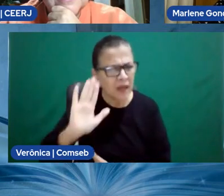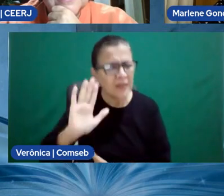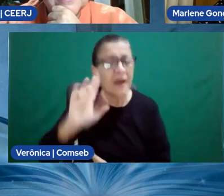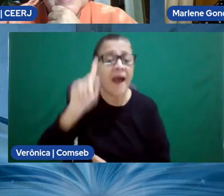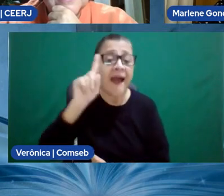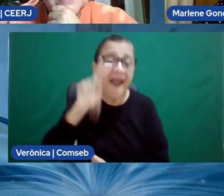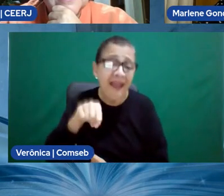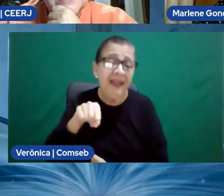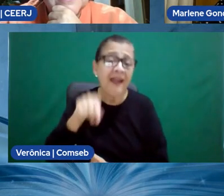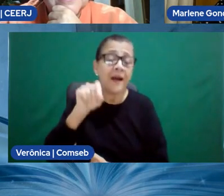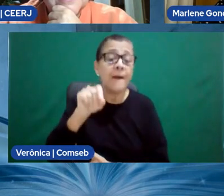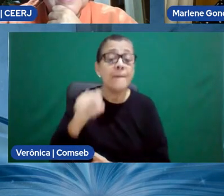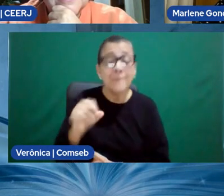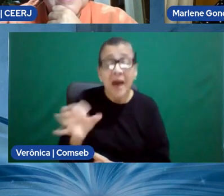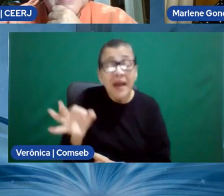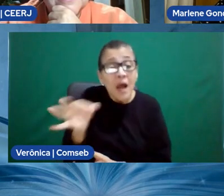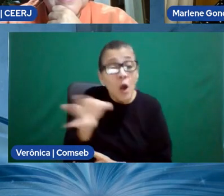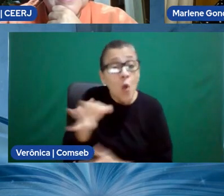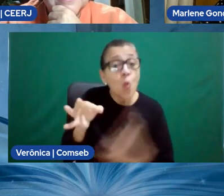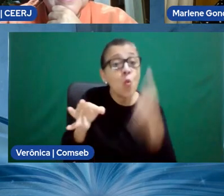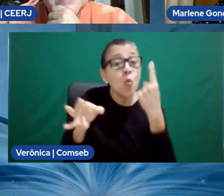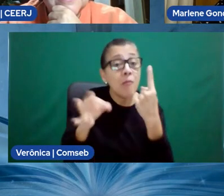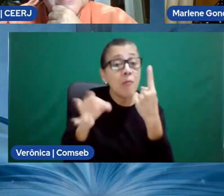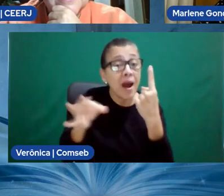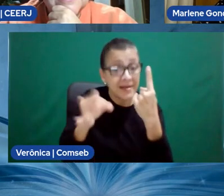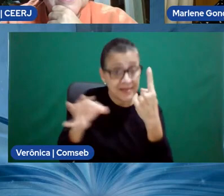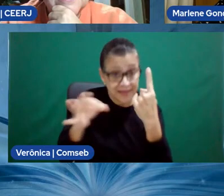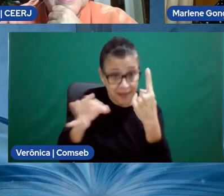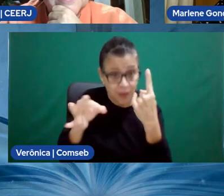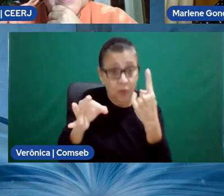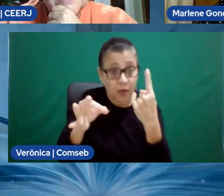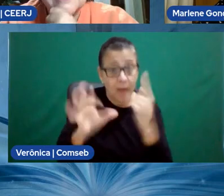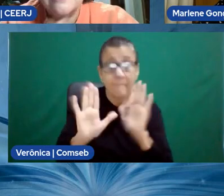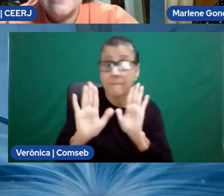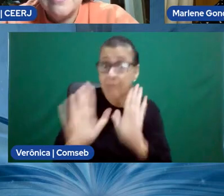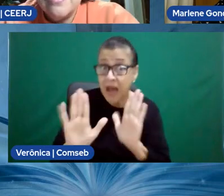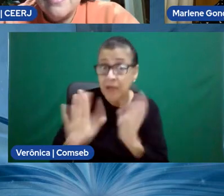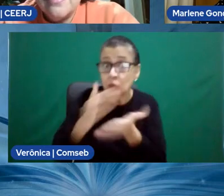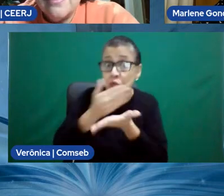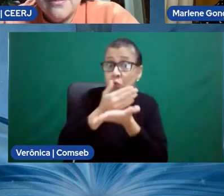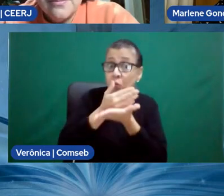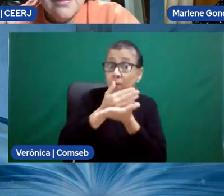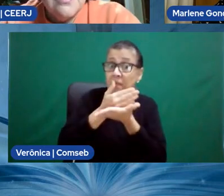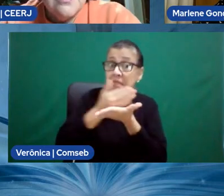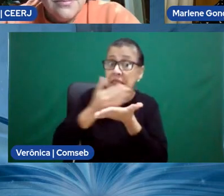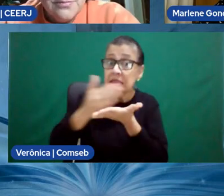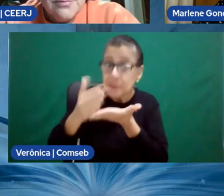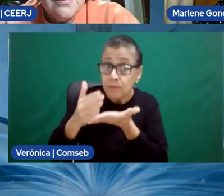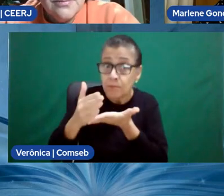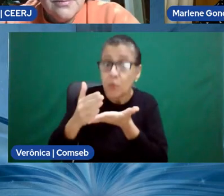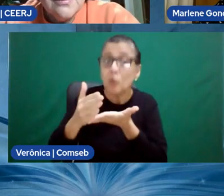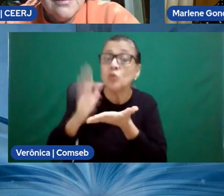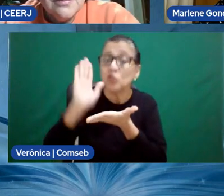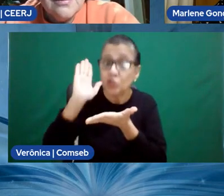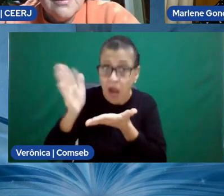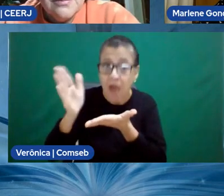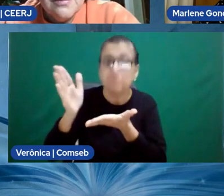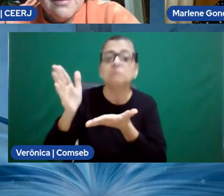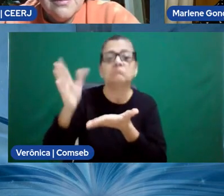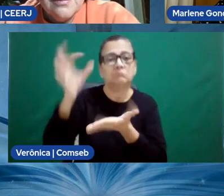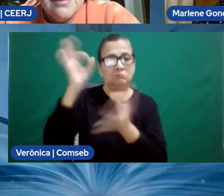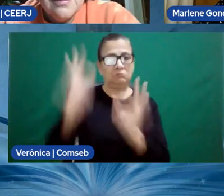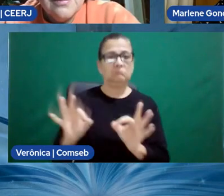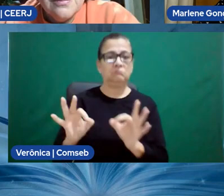seres unicelulares, mas o princípio já existia ali patente. Para tudo